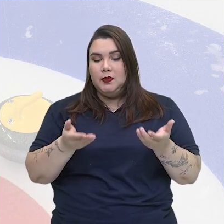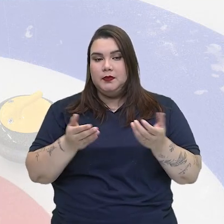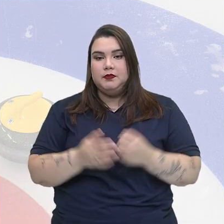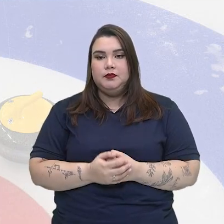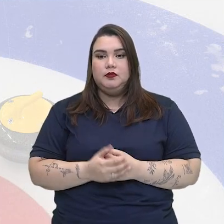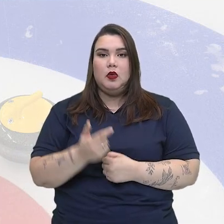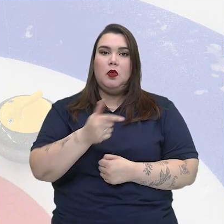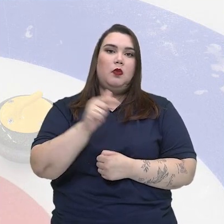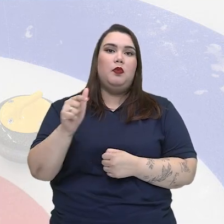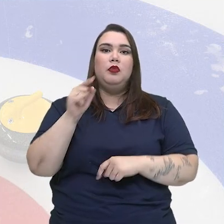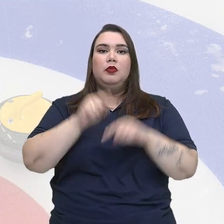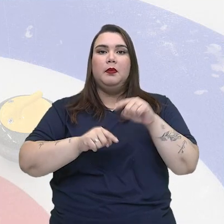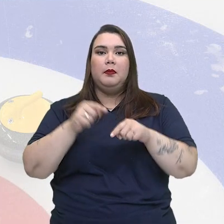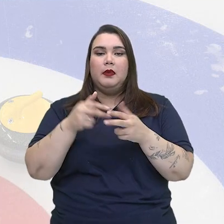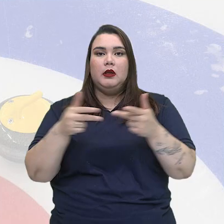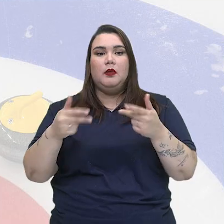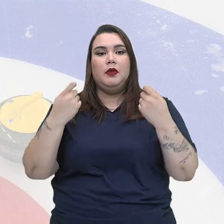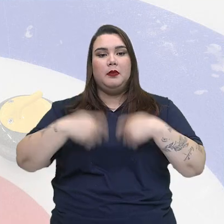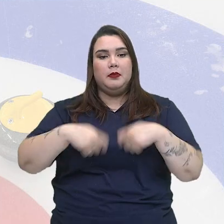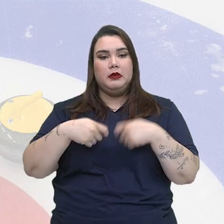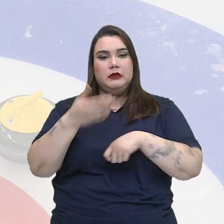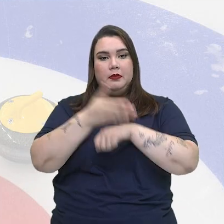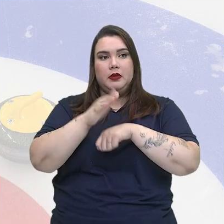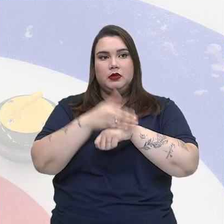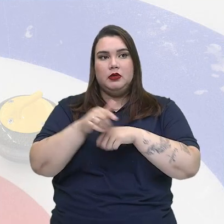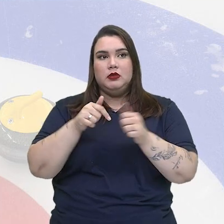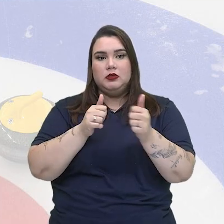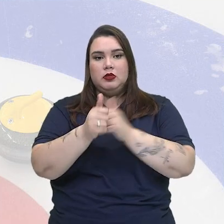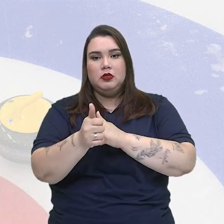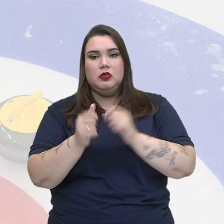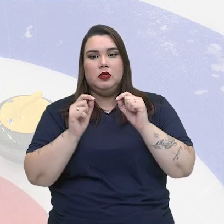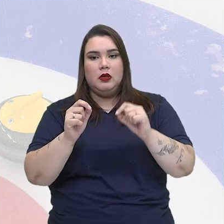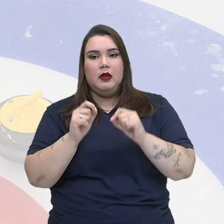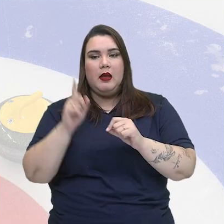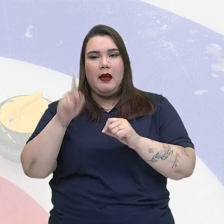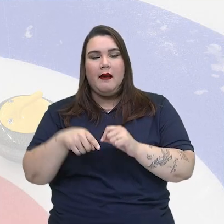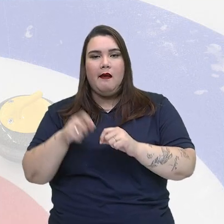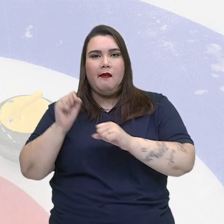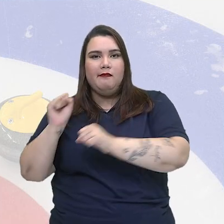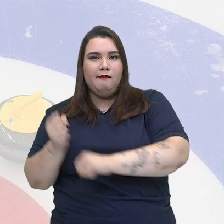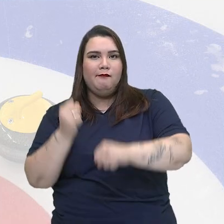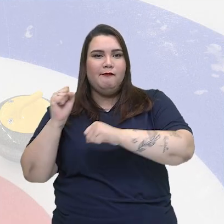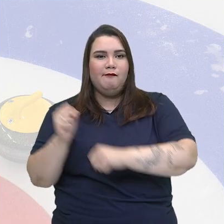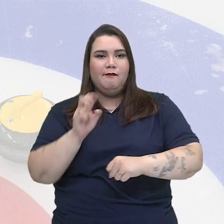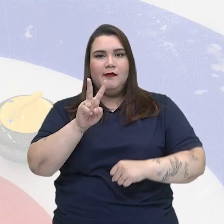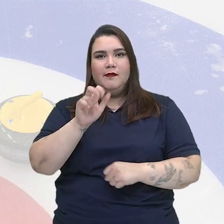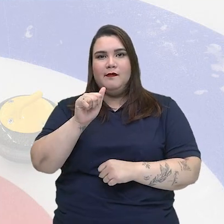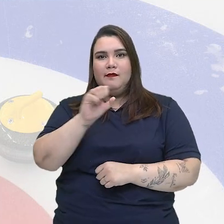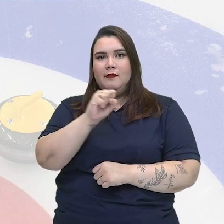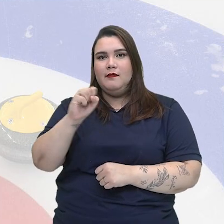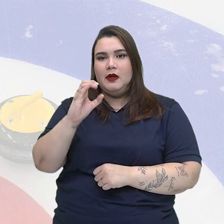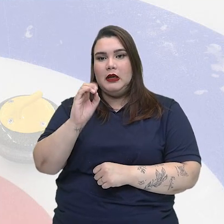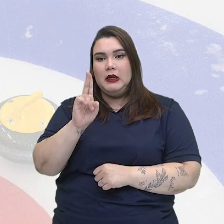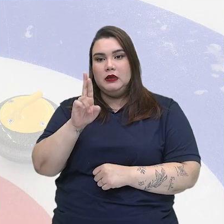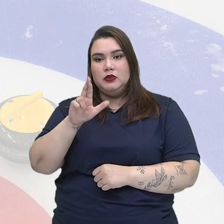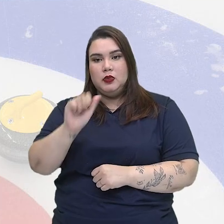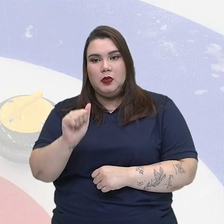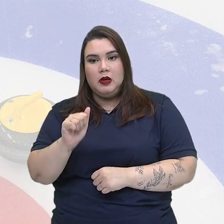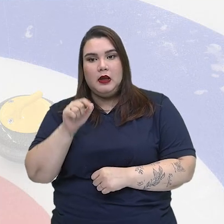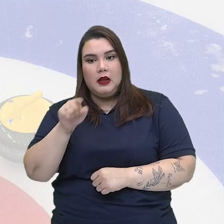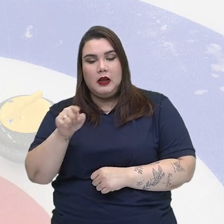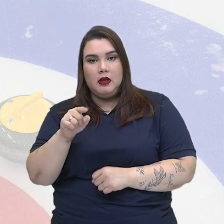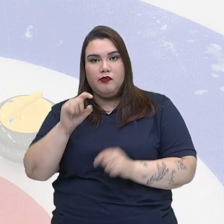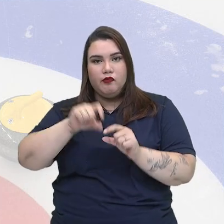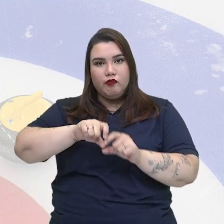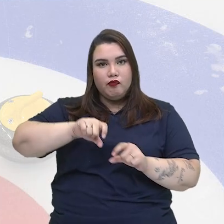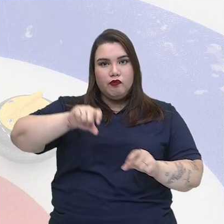prática do curling é a vassoura. Essa vassoura é esse equipamento que está na mão aí dos 2 jogadores que vocês